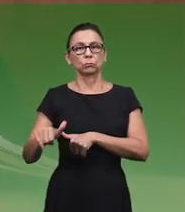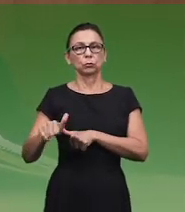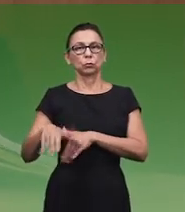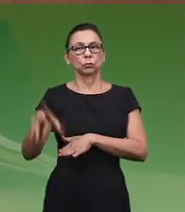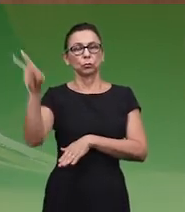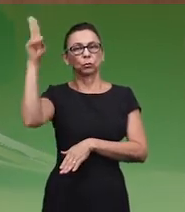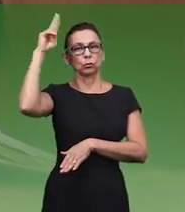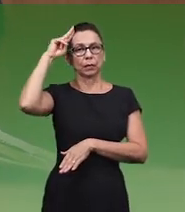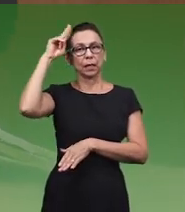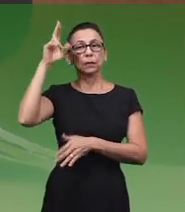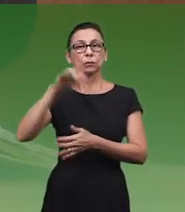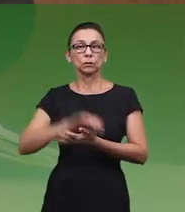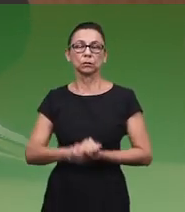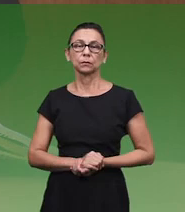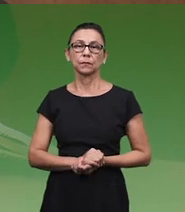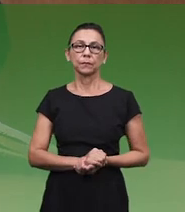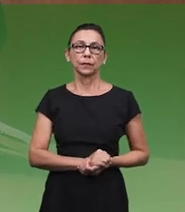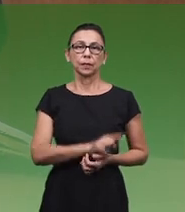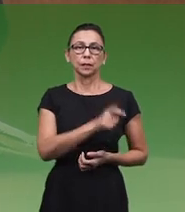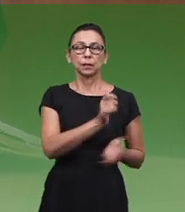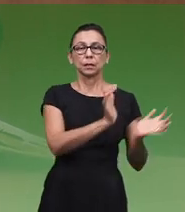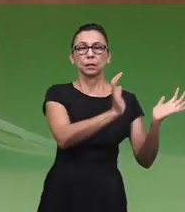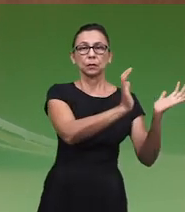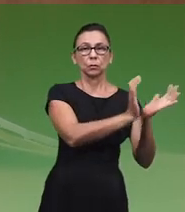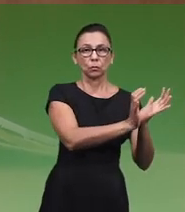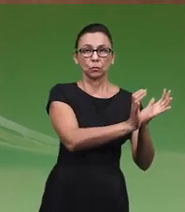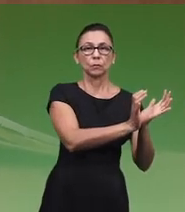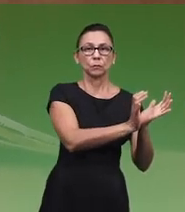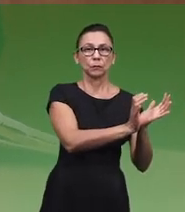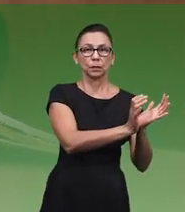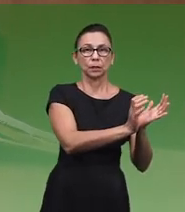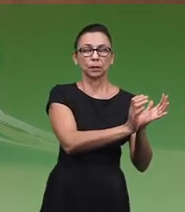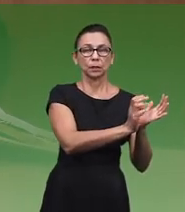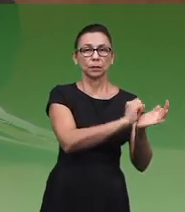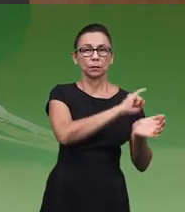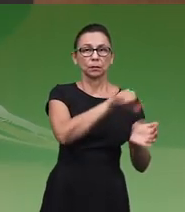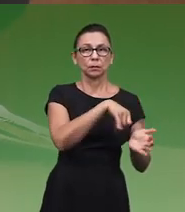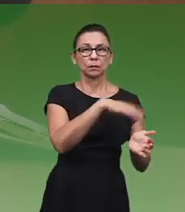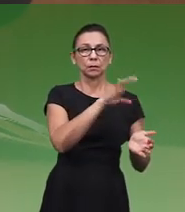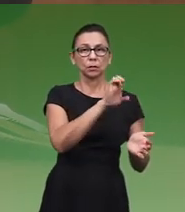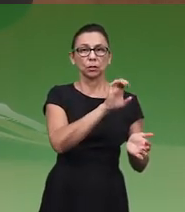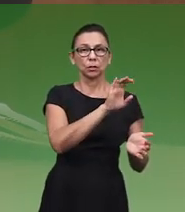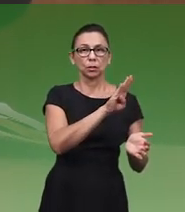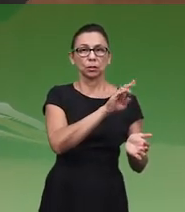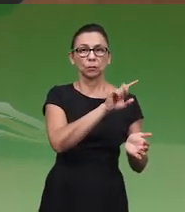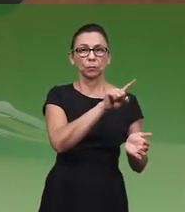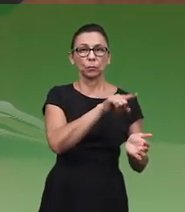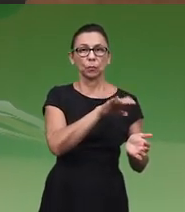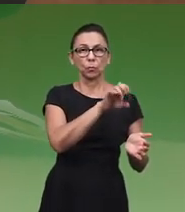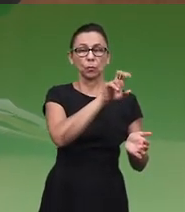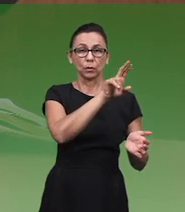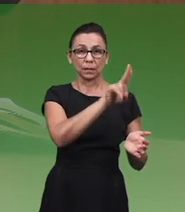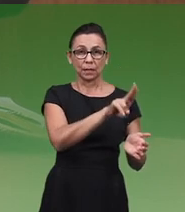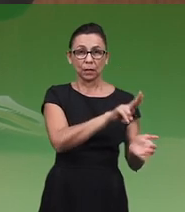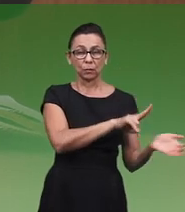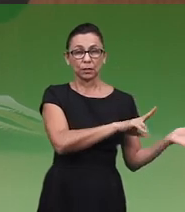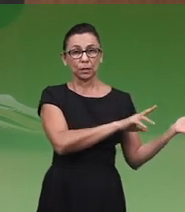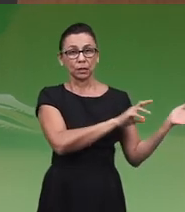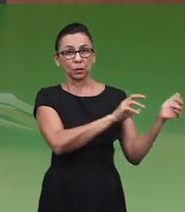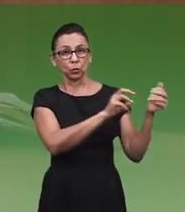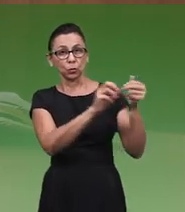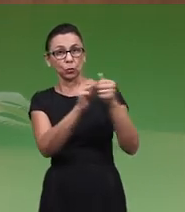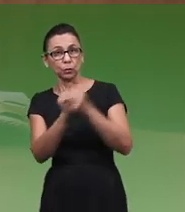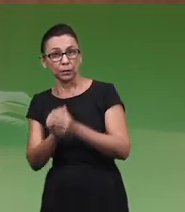dizer assim, atribuíram aquele grupo como o Israel comum, né? E disse, os coxos e os cegos não vão